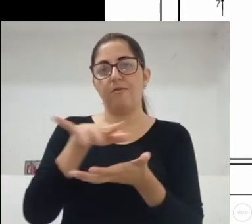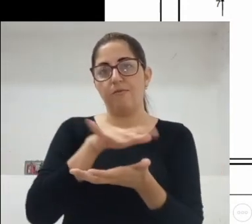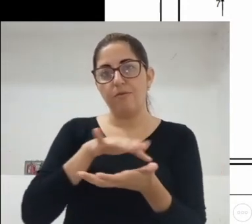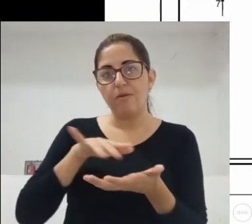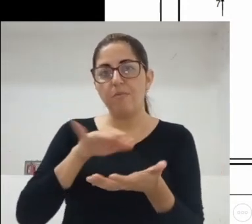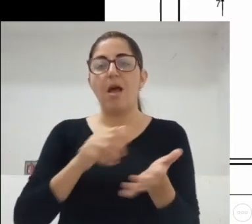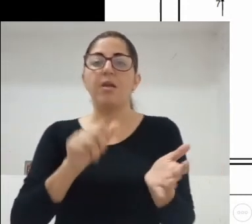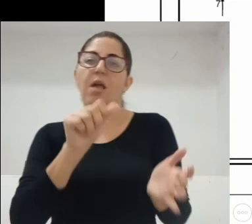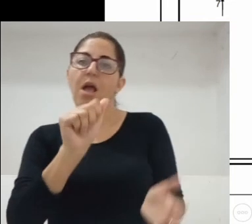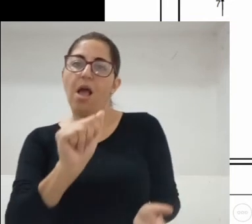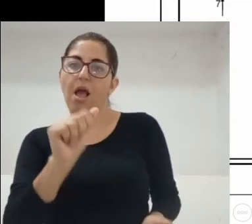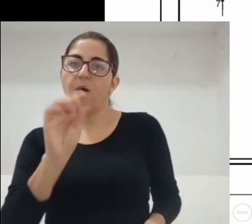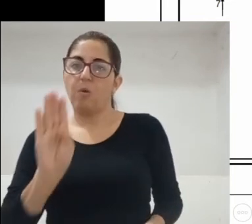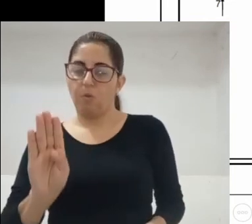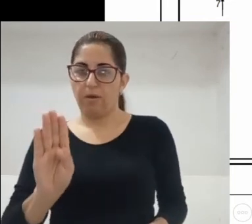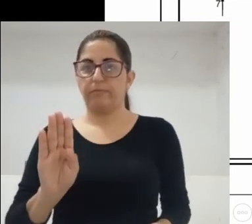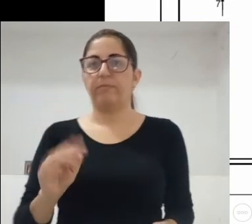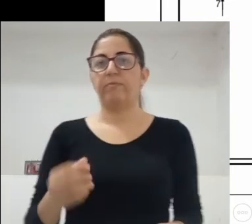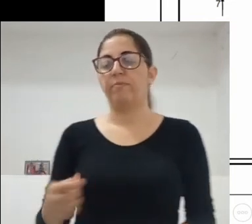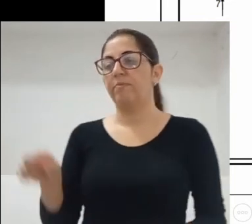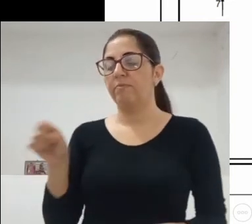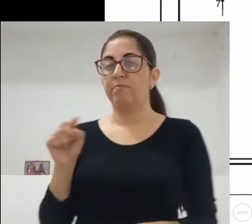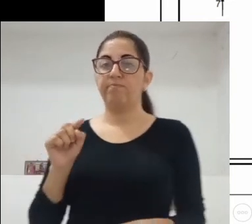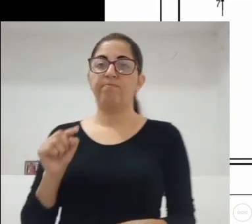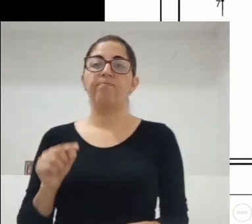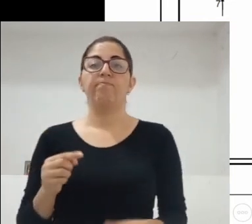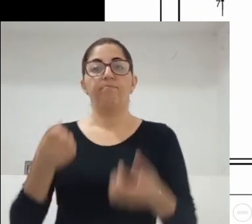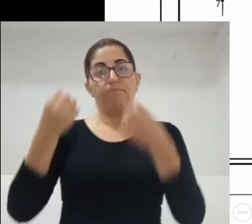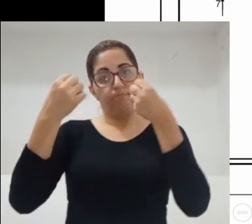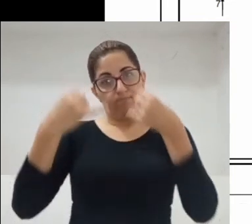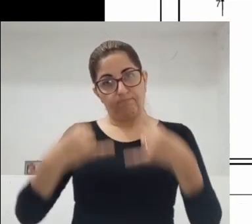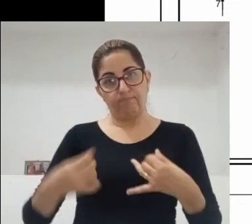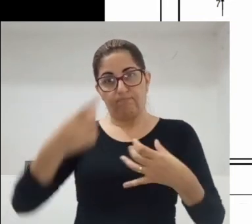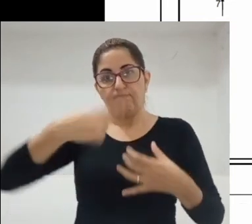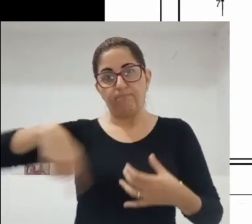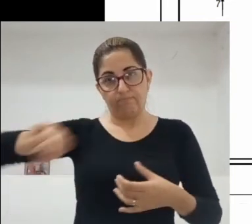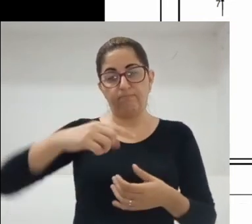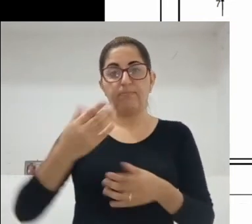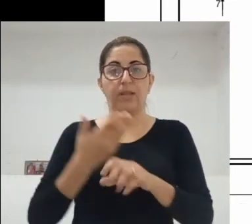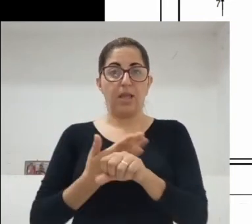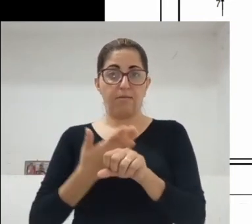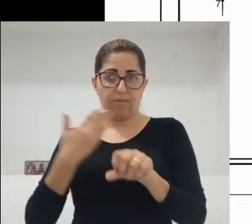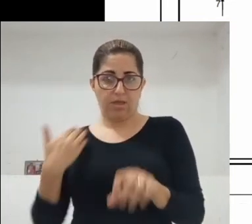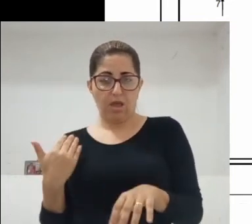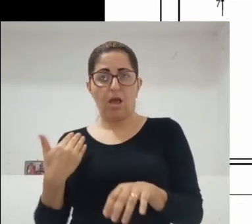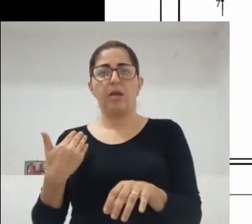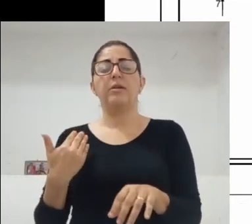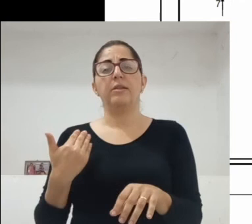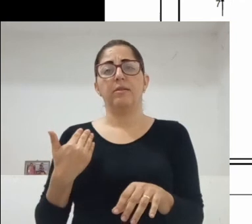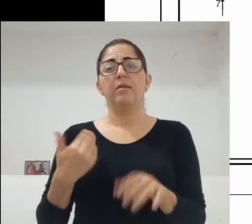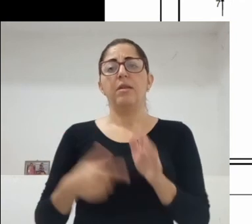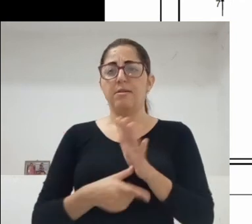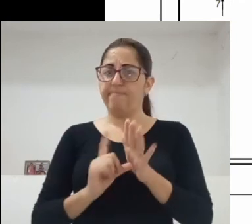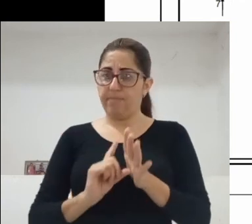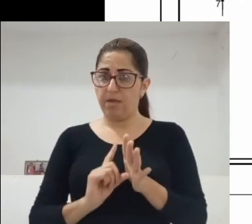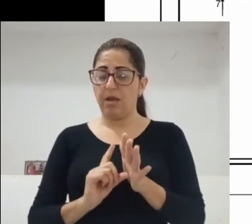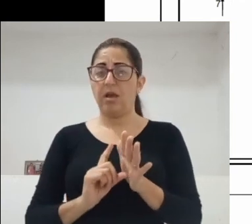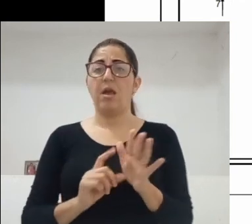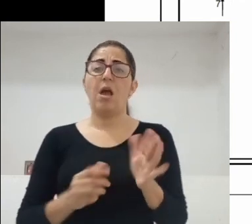tem o formato A3 e o formato A4, né? Como eu falei para